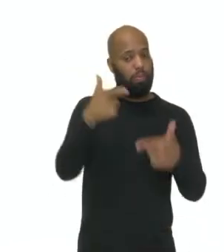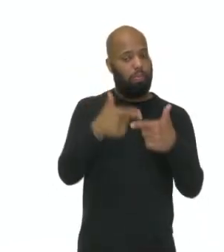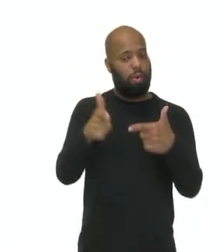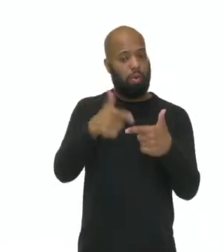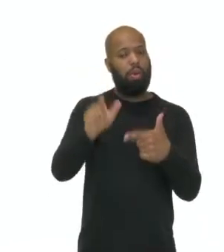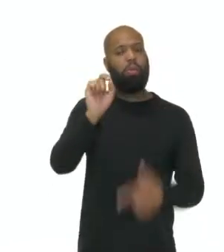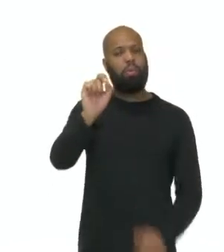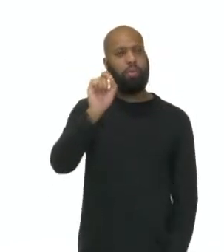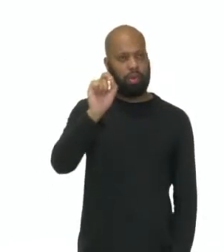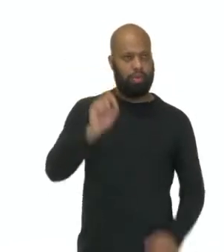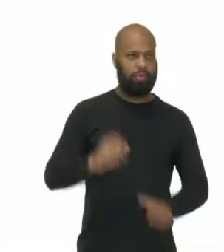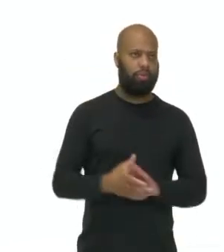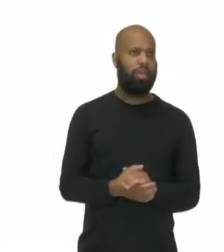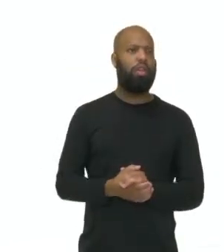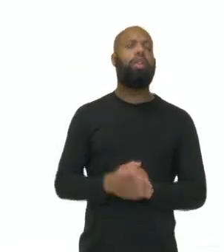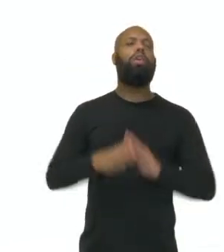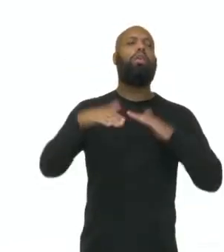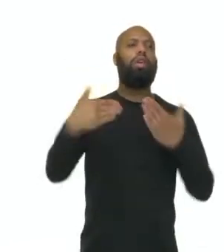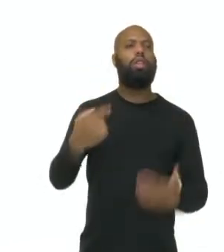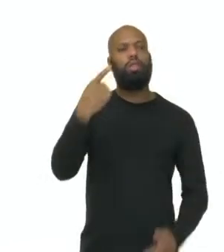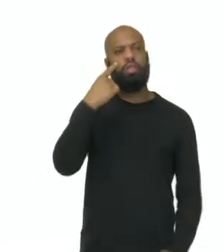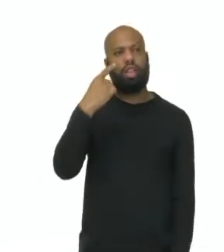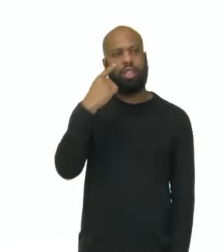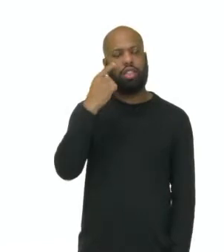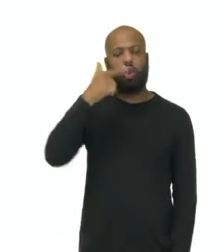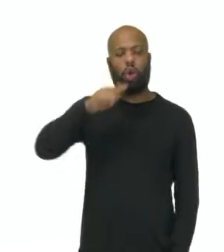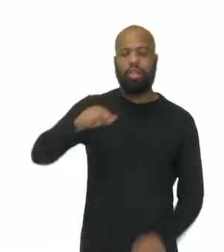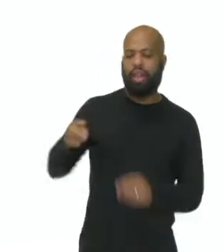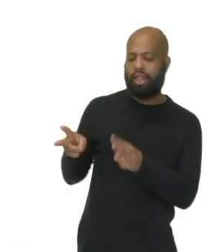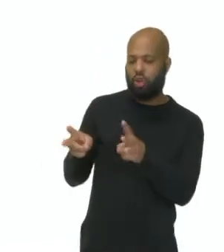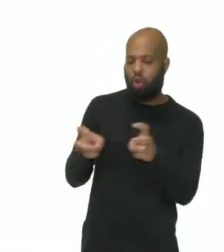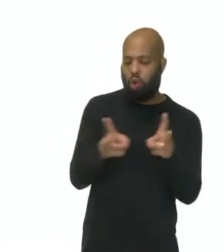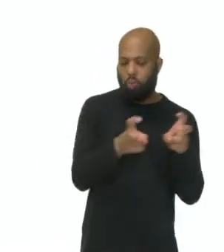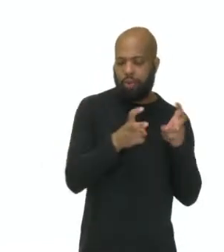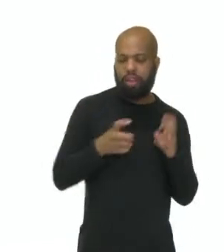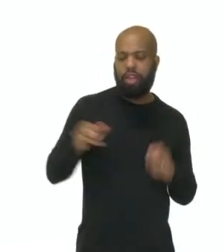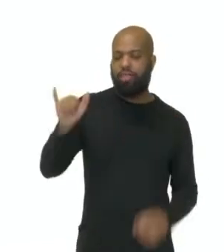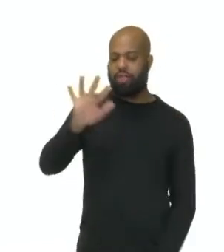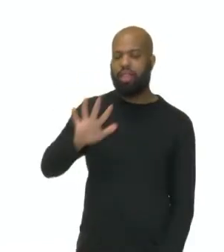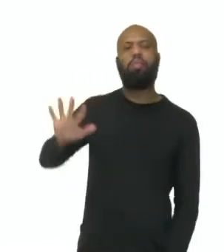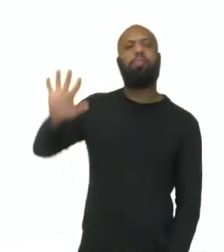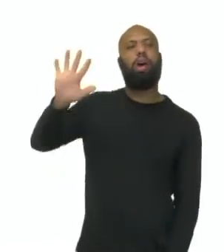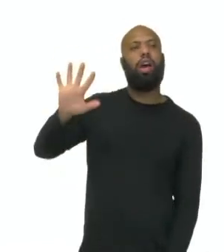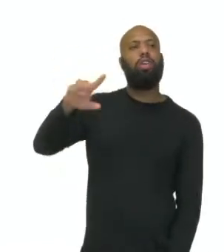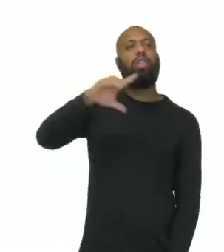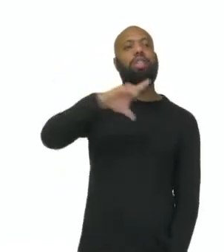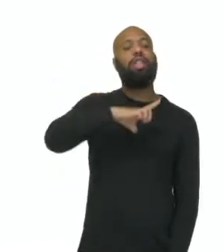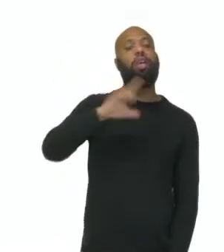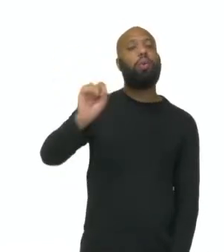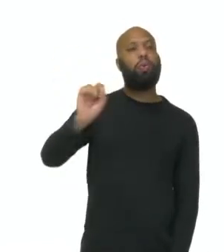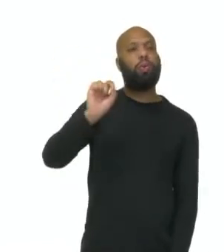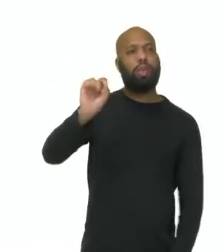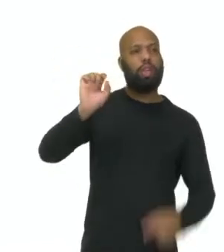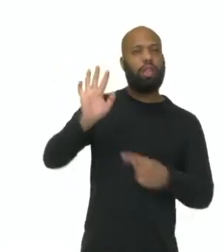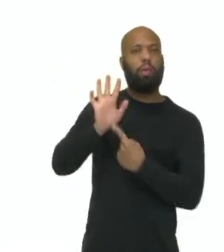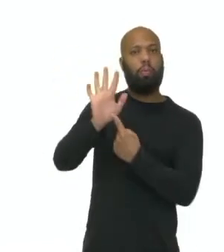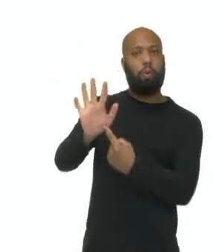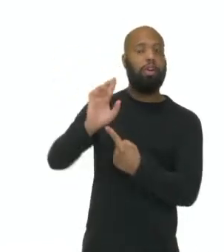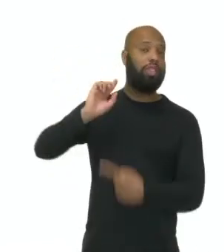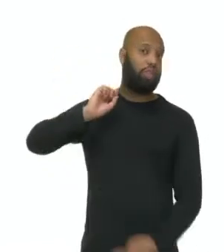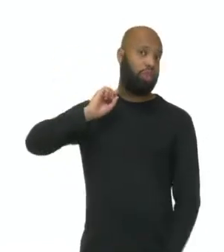assim. Então, a gente observa nessa imagem aqui a retratação de uma